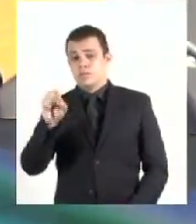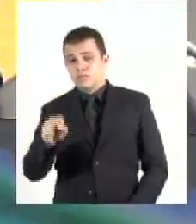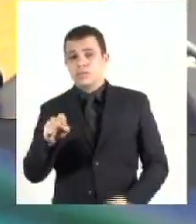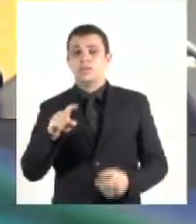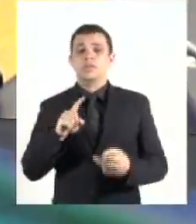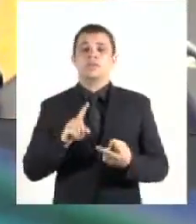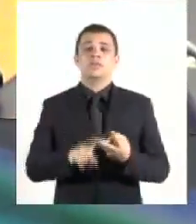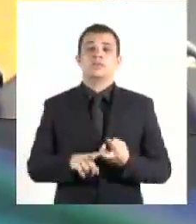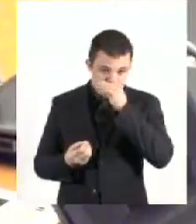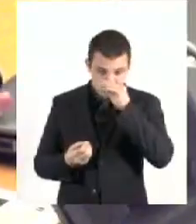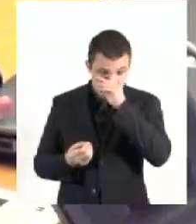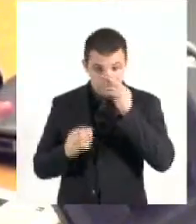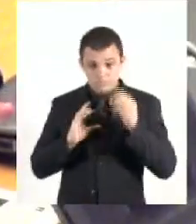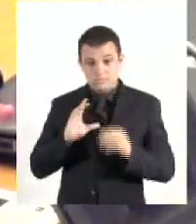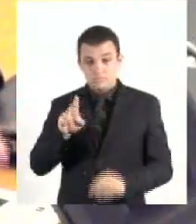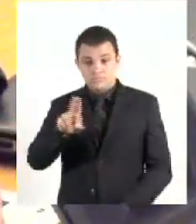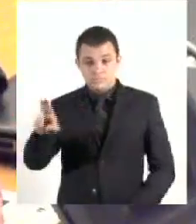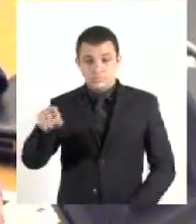Operária, Hospital